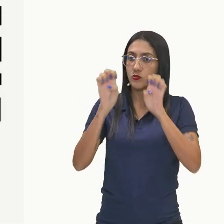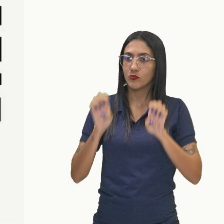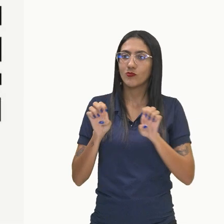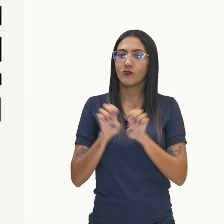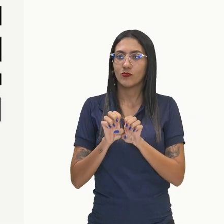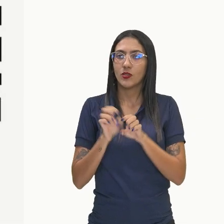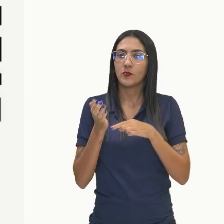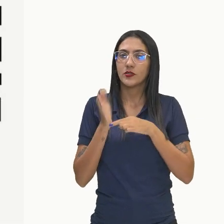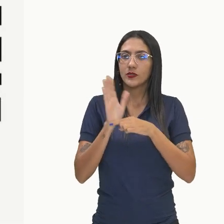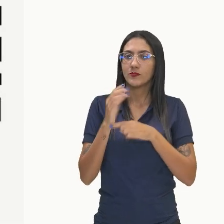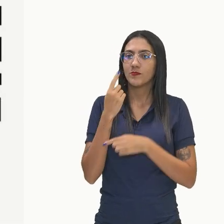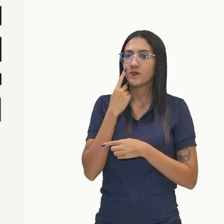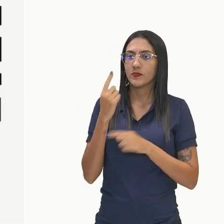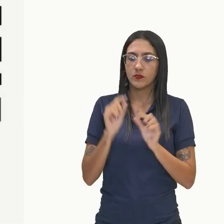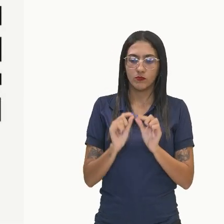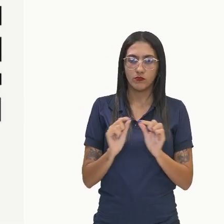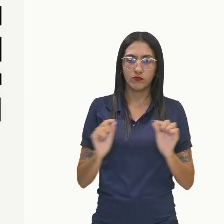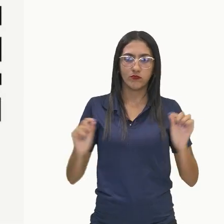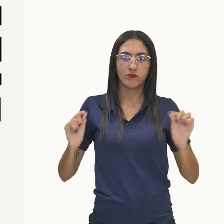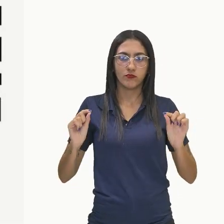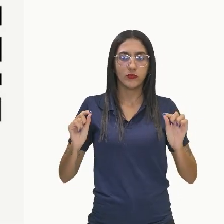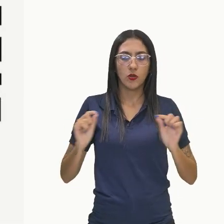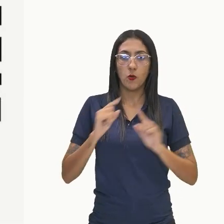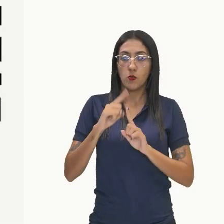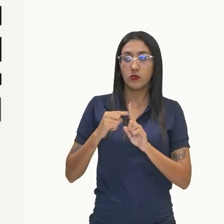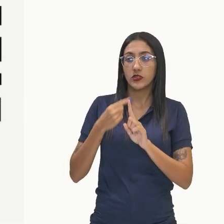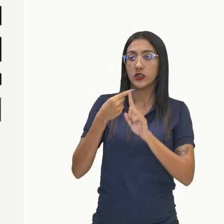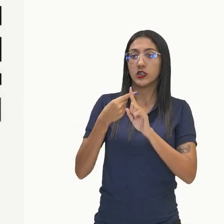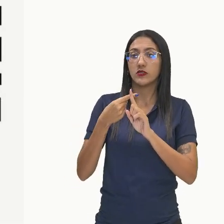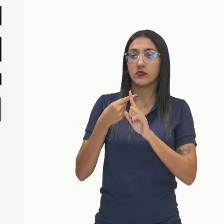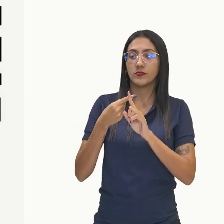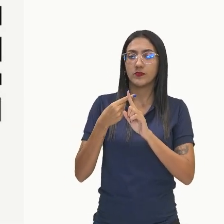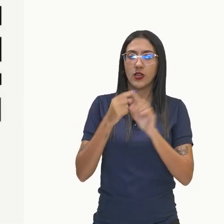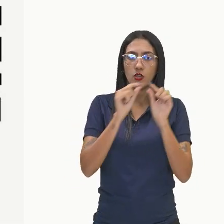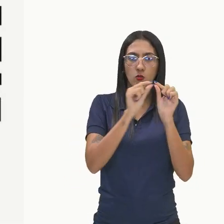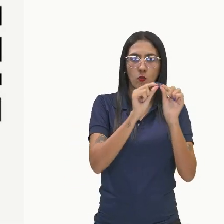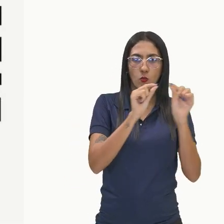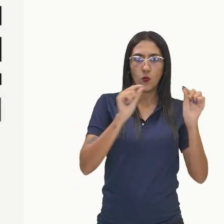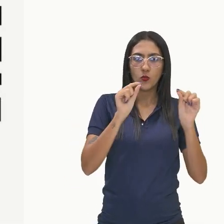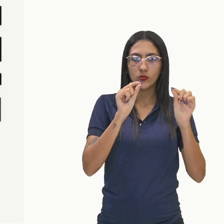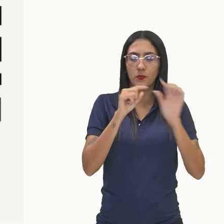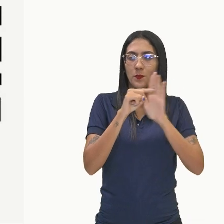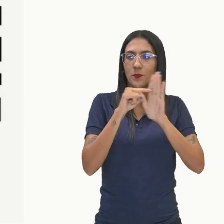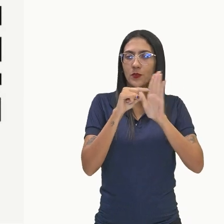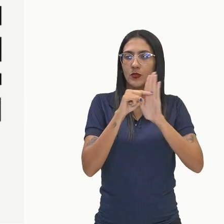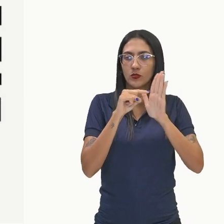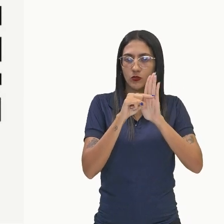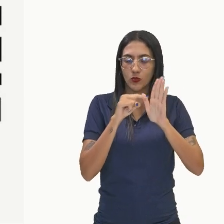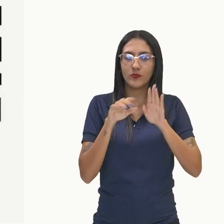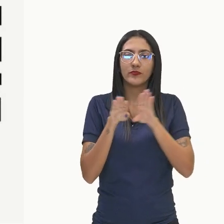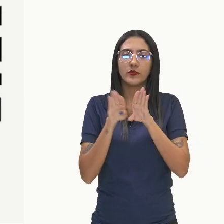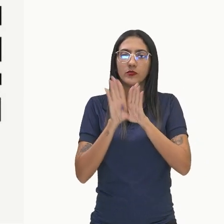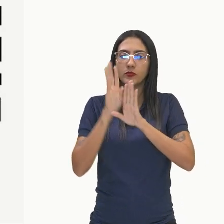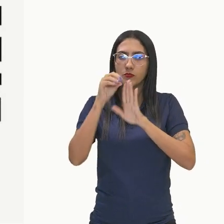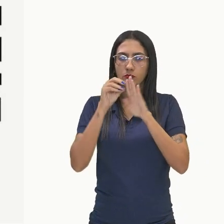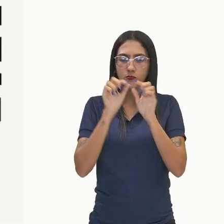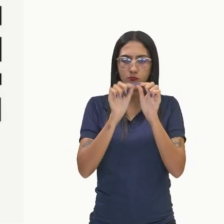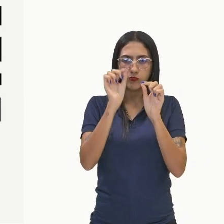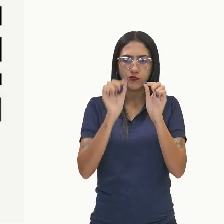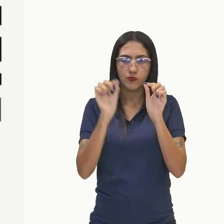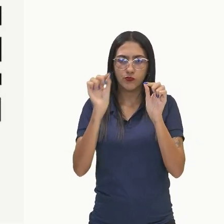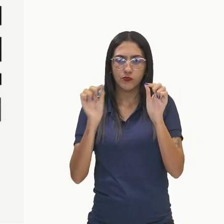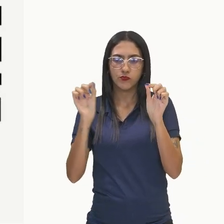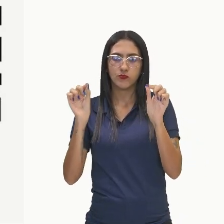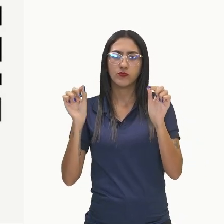por uma barra maior positiva, uma barra menor negativa e uma resistência interna, como demonstrado aqui nessa figura que eu